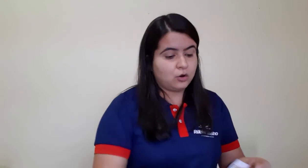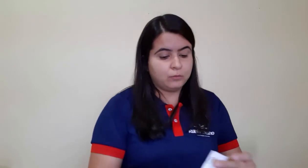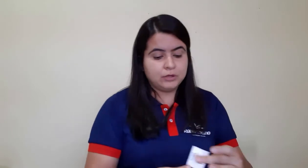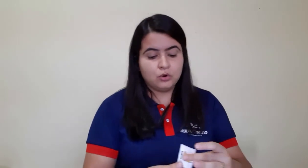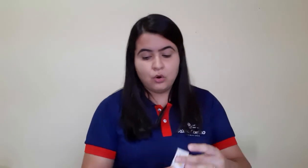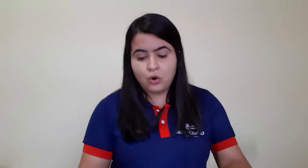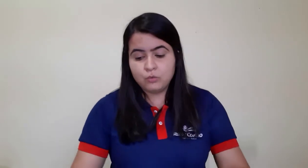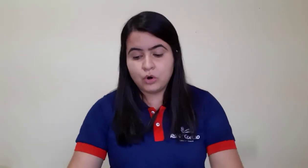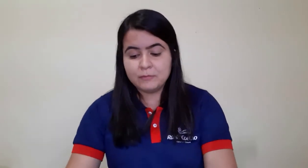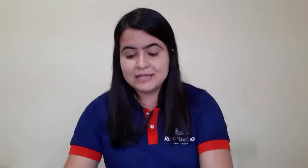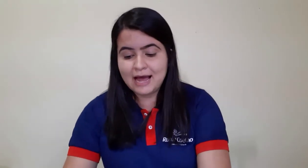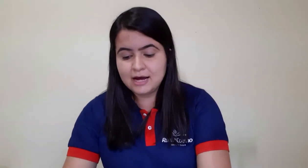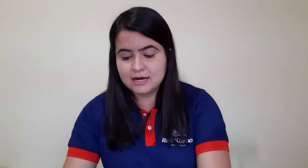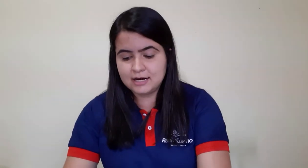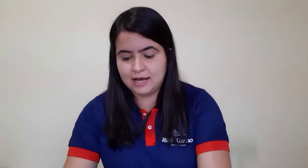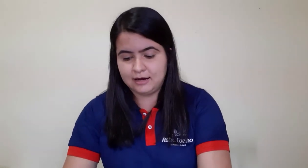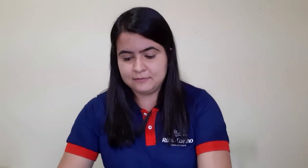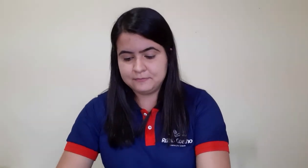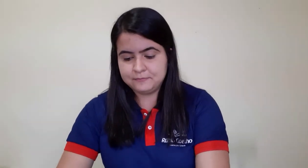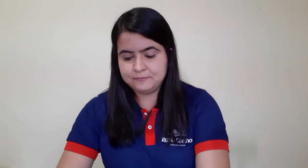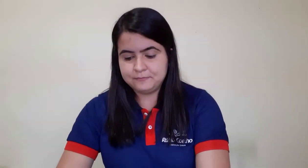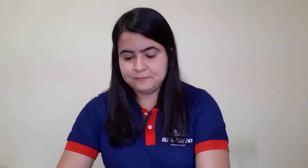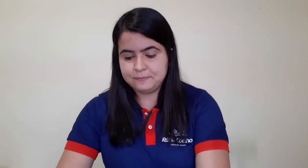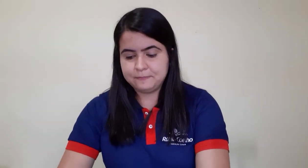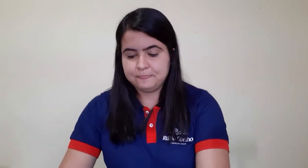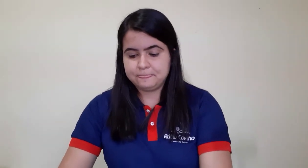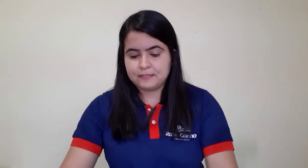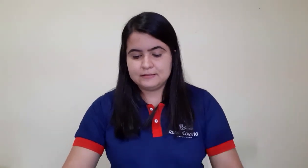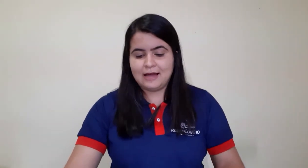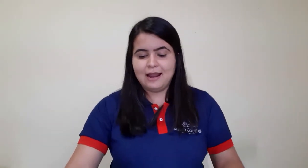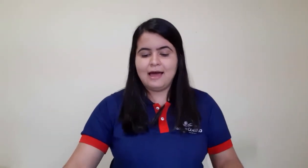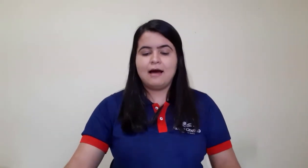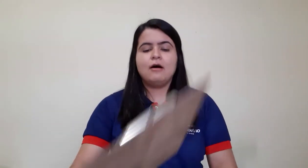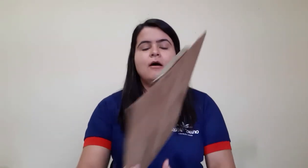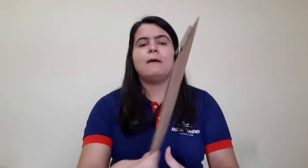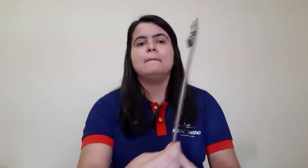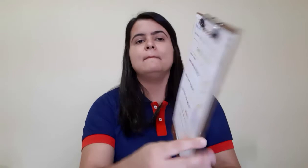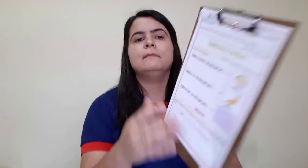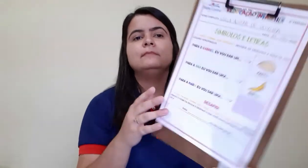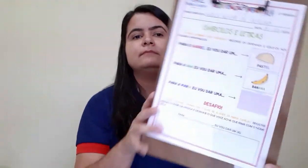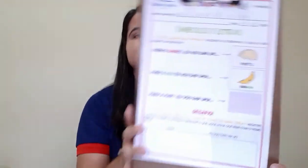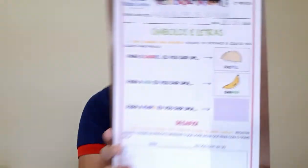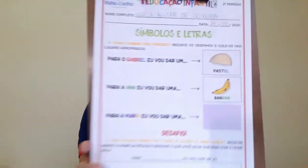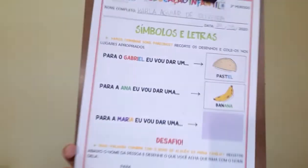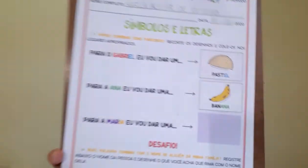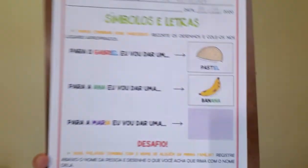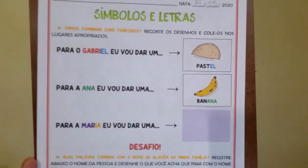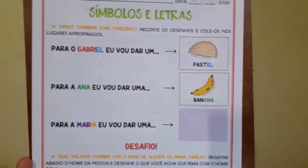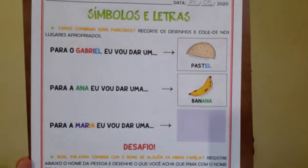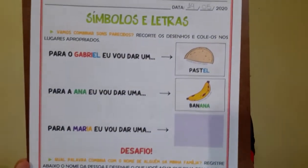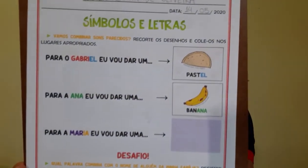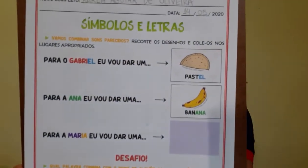porque ela combinou com o nome da Ana. Tá lá, ó.